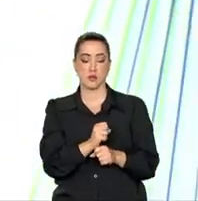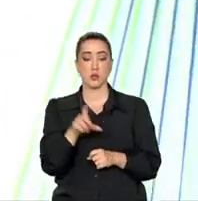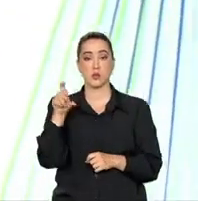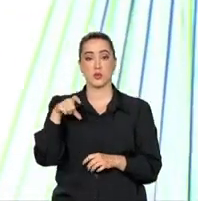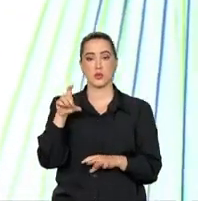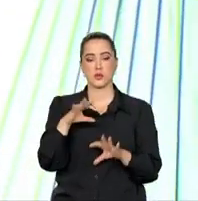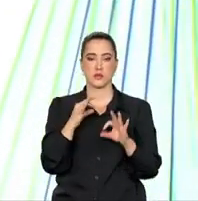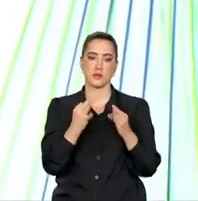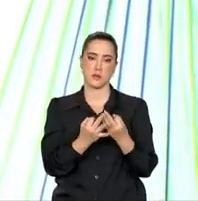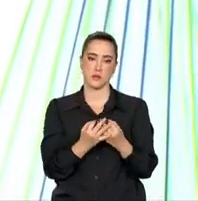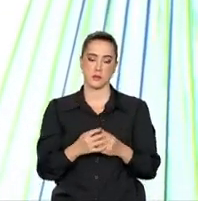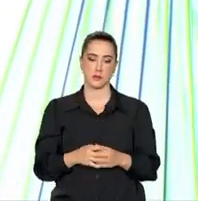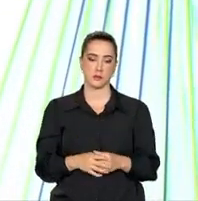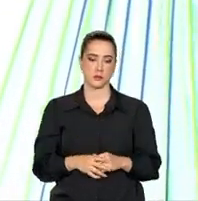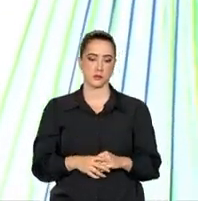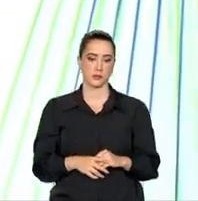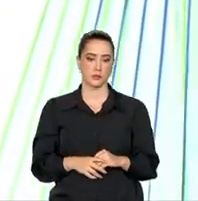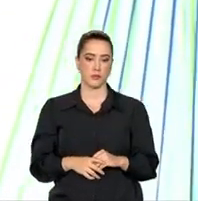Bolsa Família.